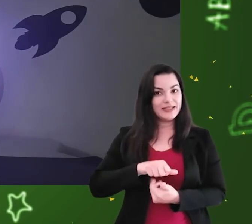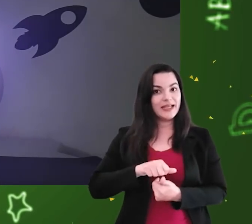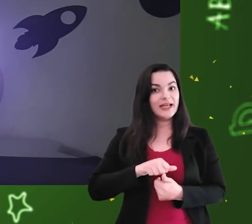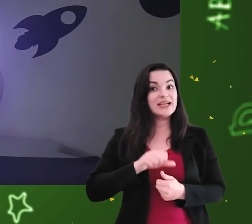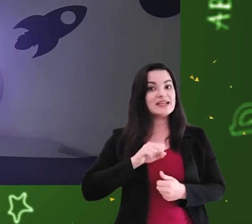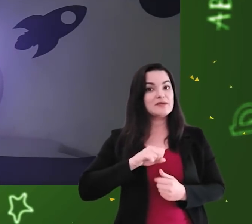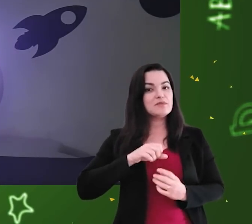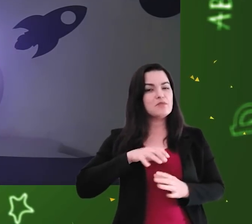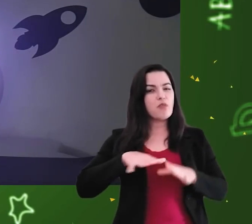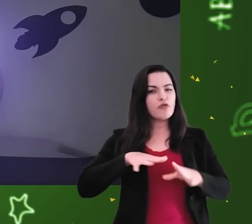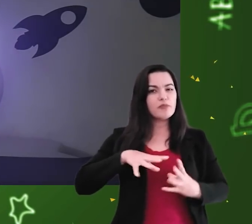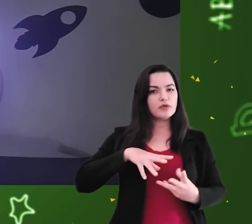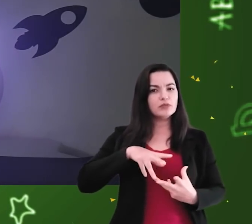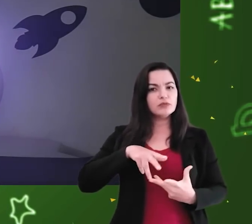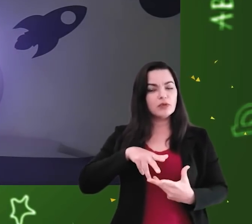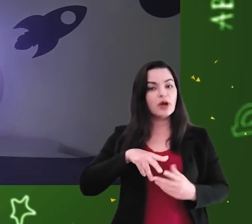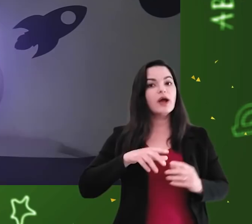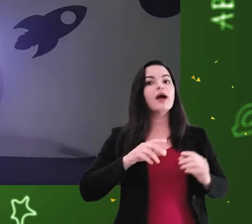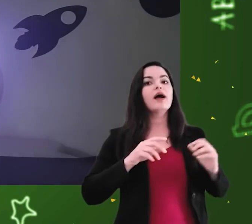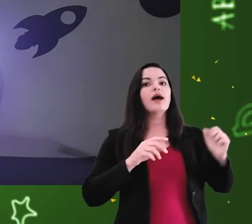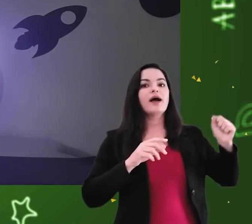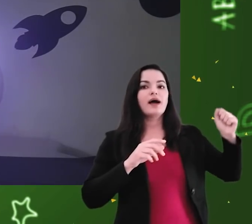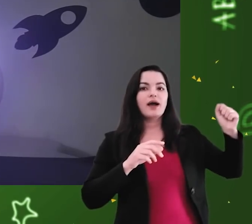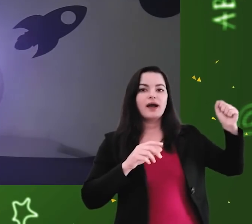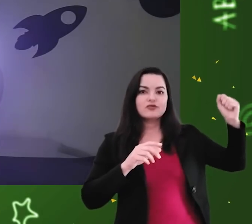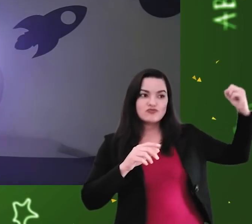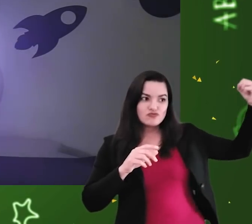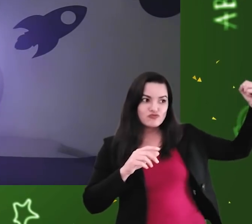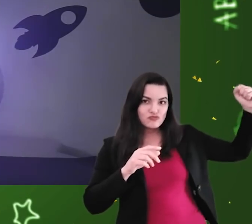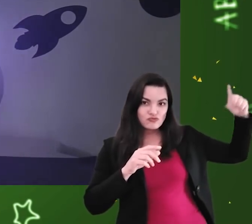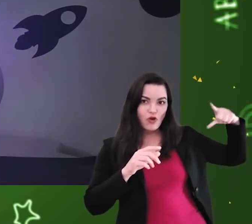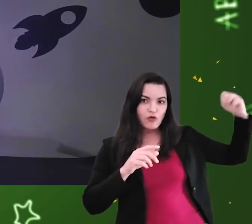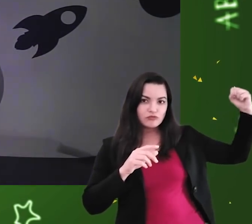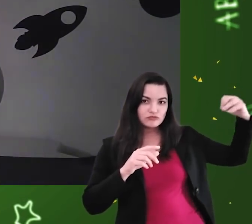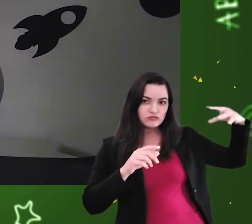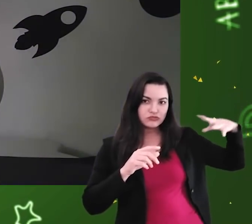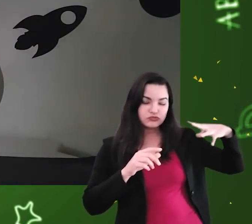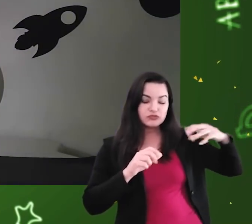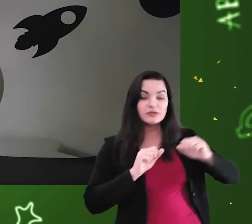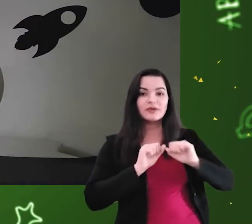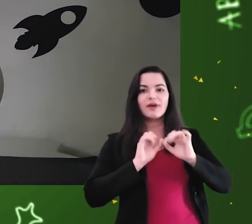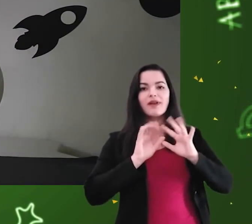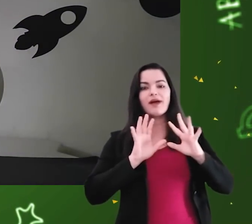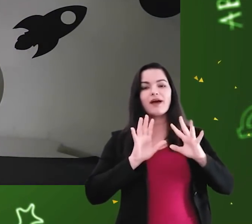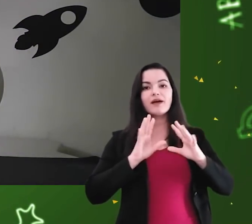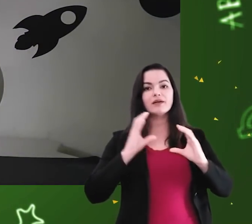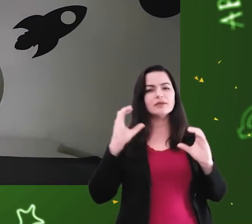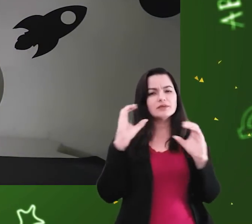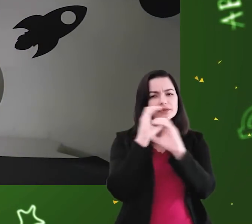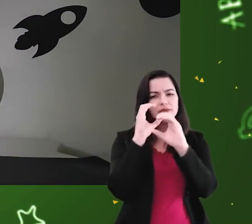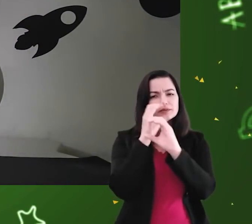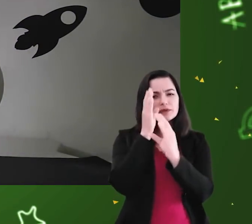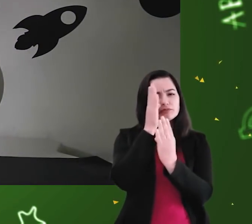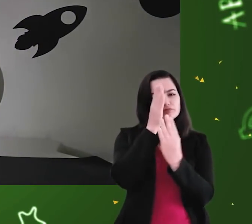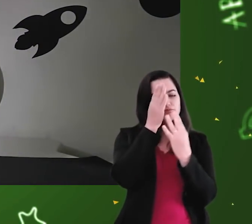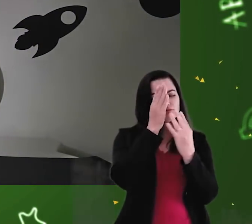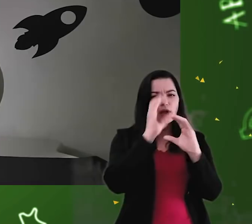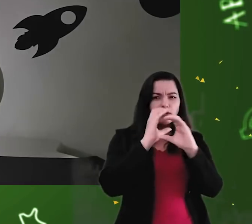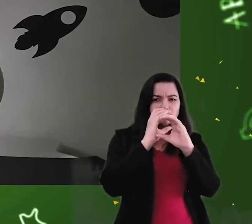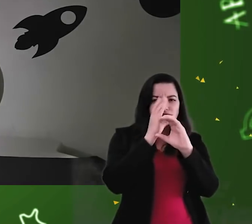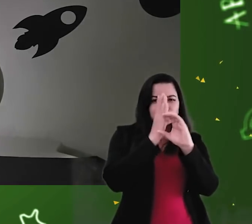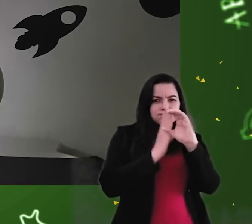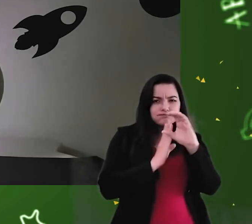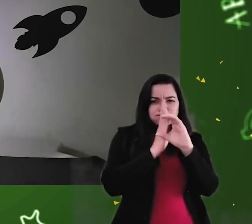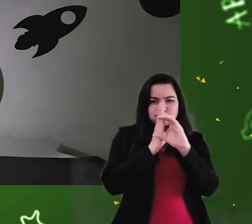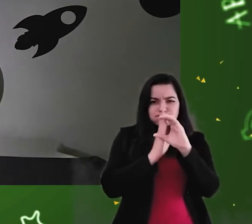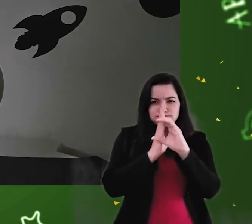mais clara. Então, nós temos um eclipse parcial. Quando a Lua bloqueia totalmente a